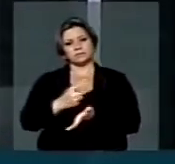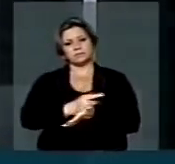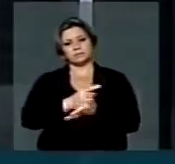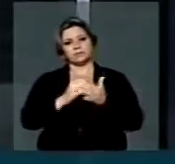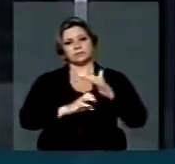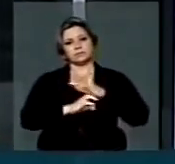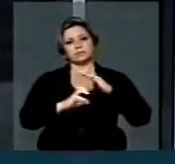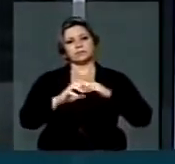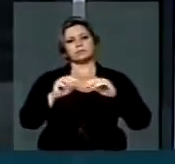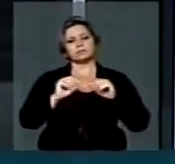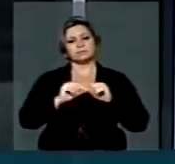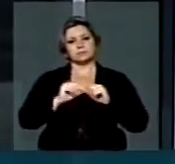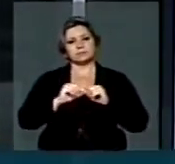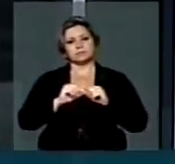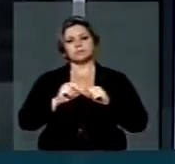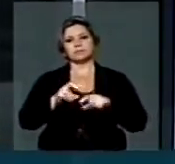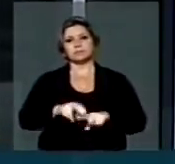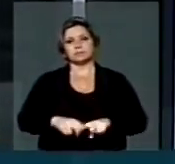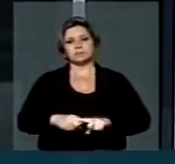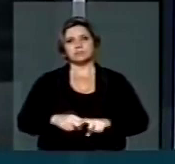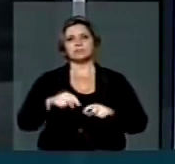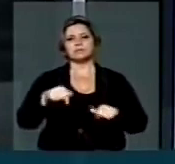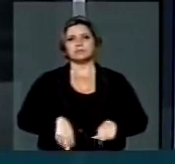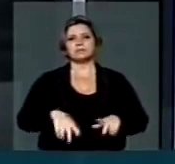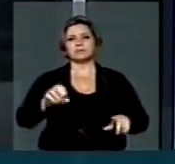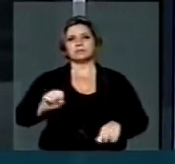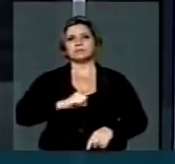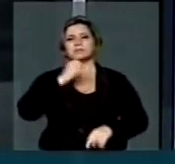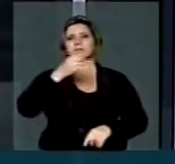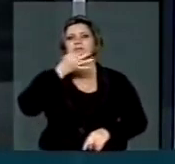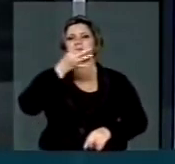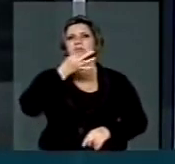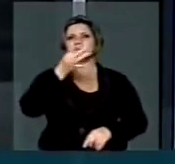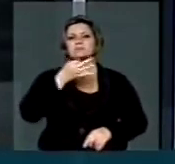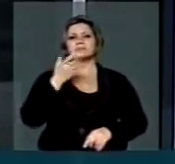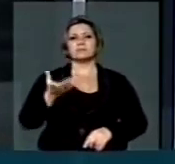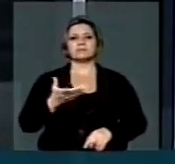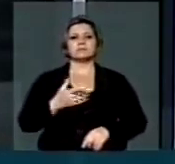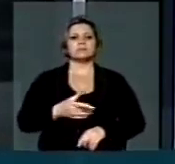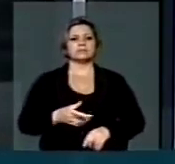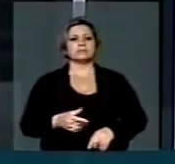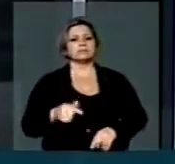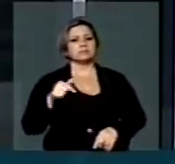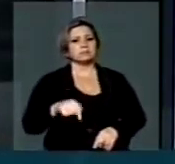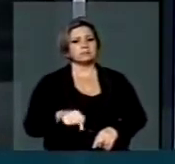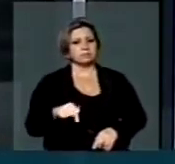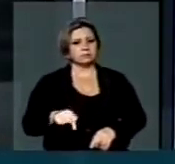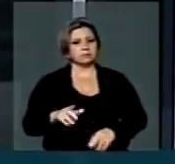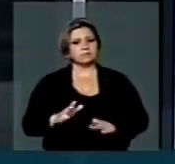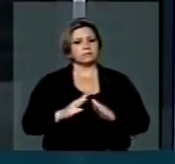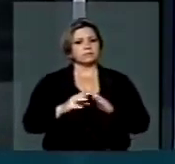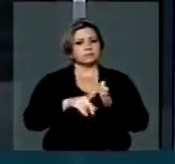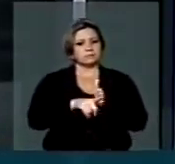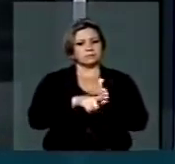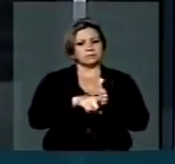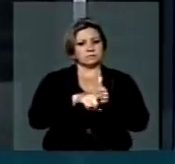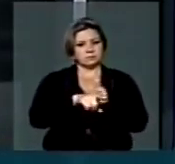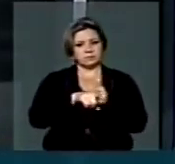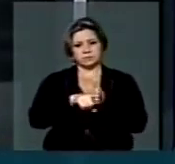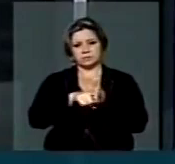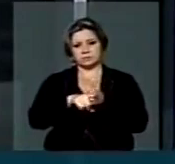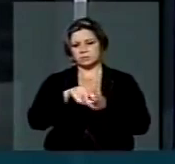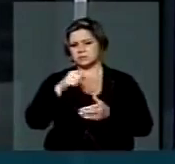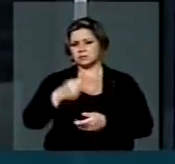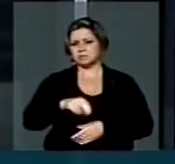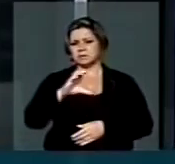essa empresa vem cometendo. Por isso, fica aqui a nossa sugestão, senhora presidenta, que essa casa investigue, não precisa criar